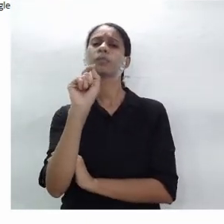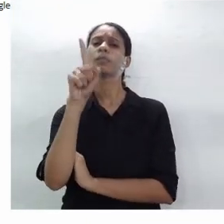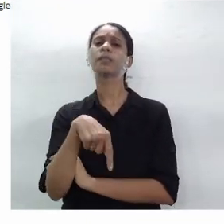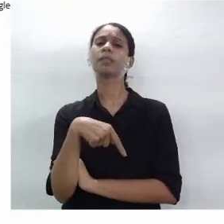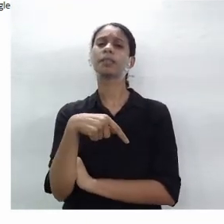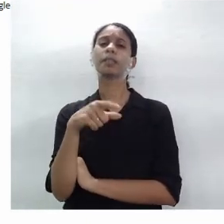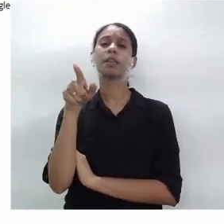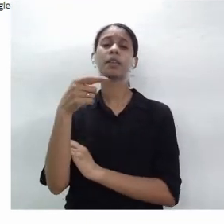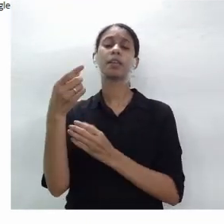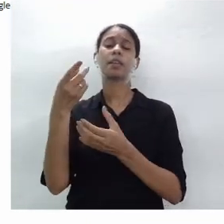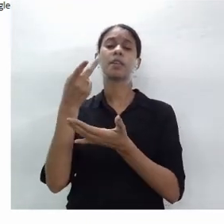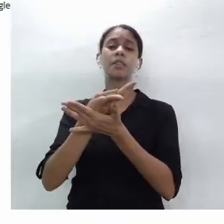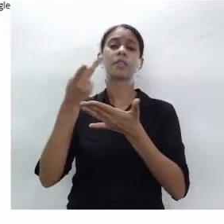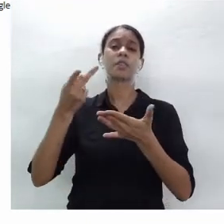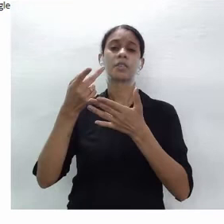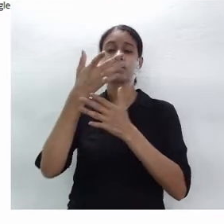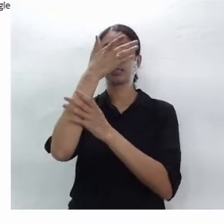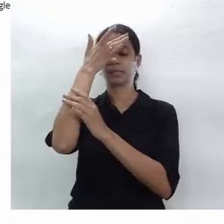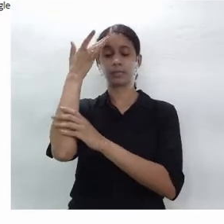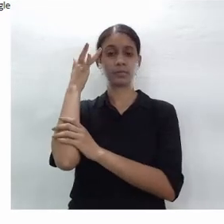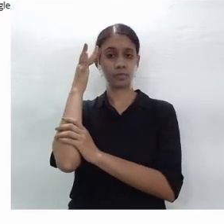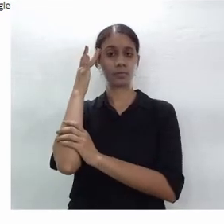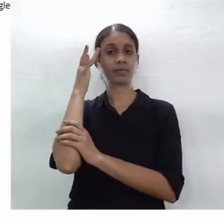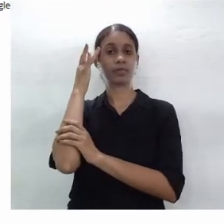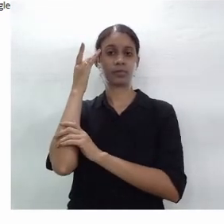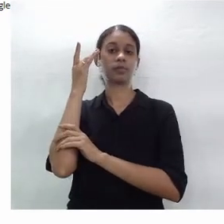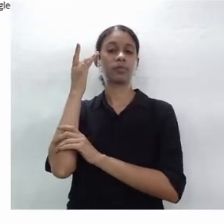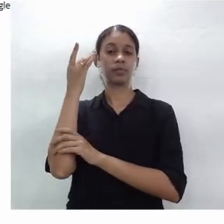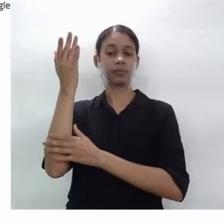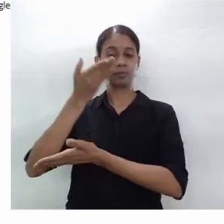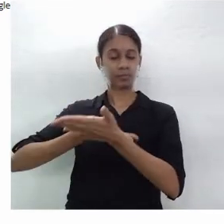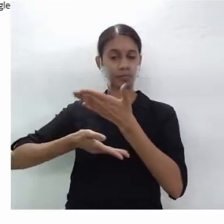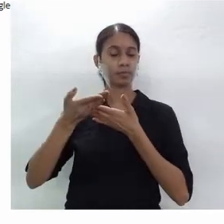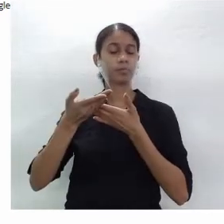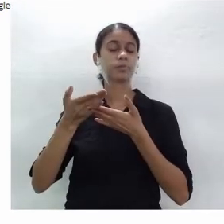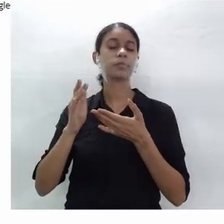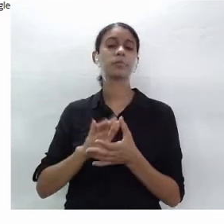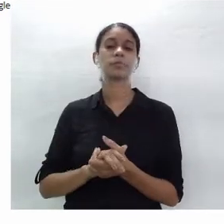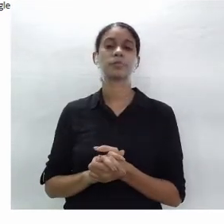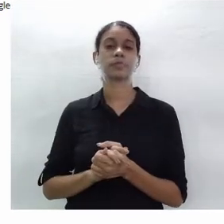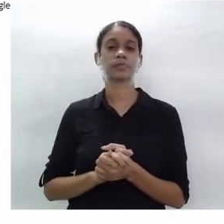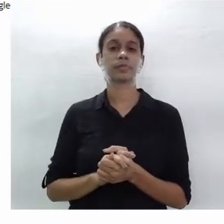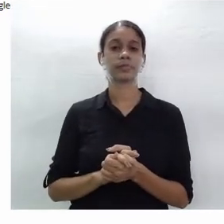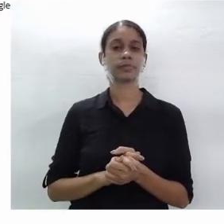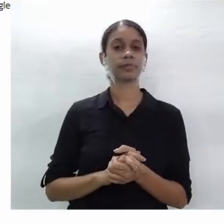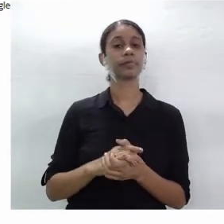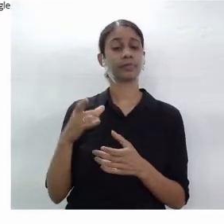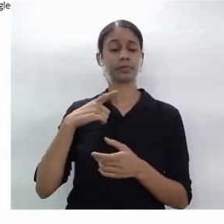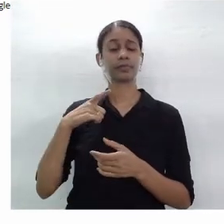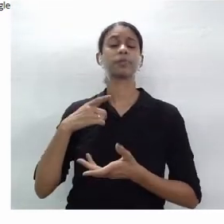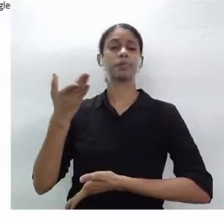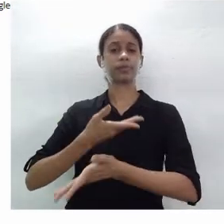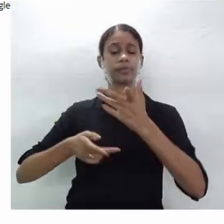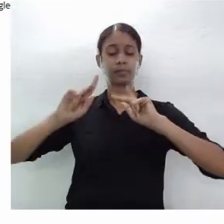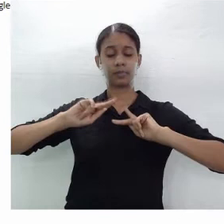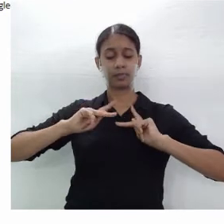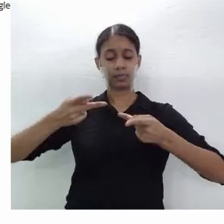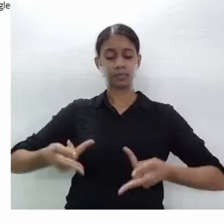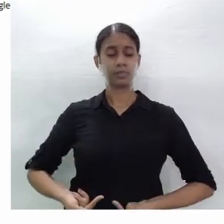das realizações humanas. É nesse espaço onde as relações humanas vão